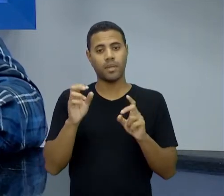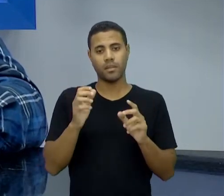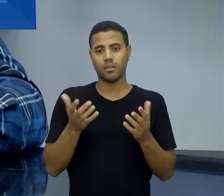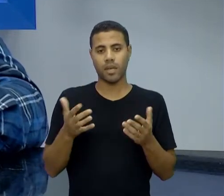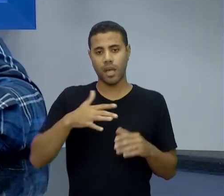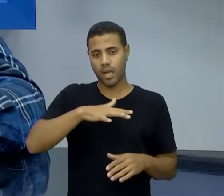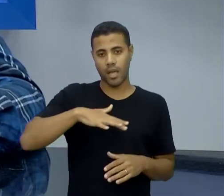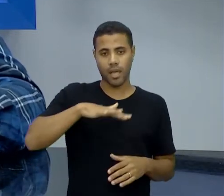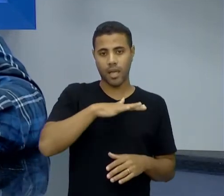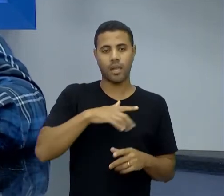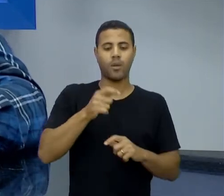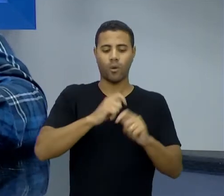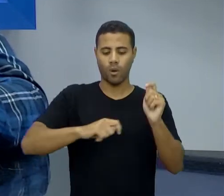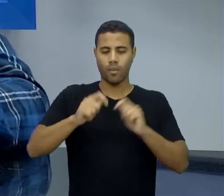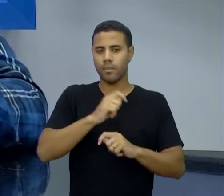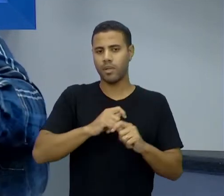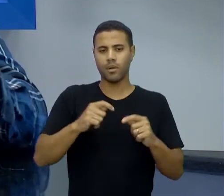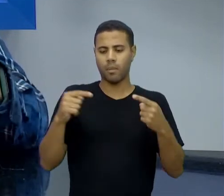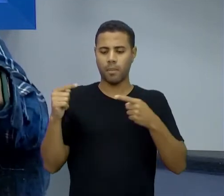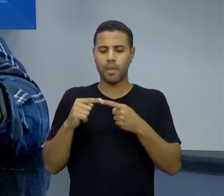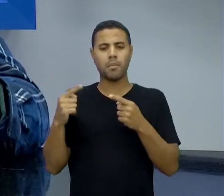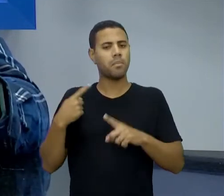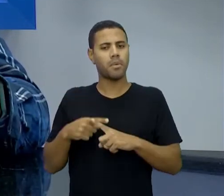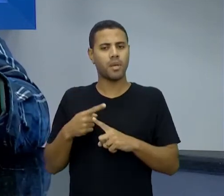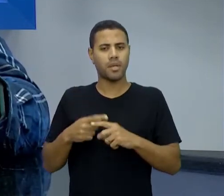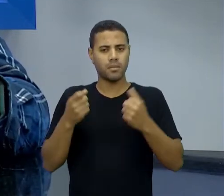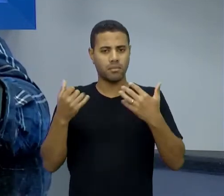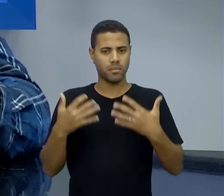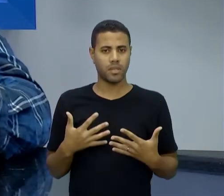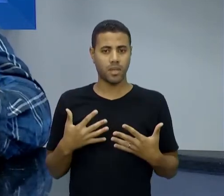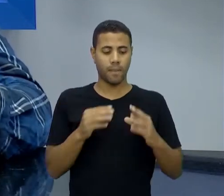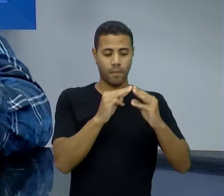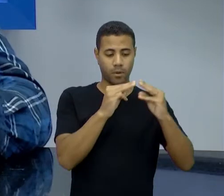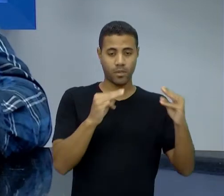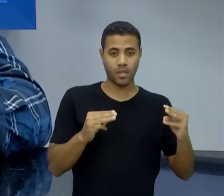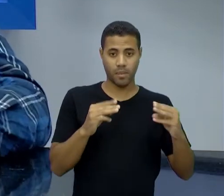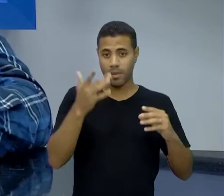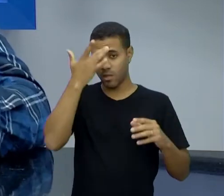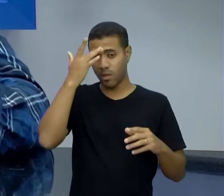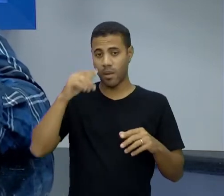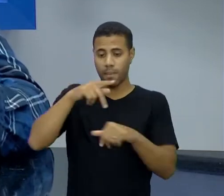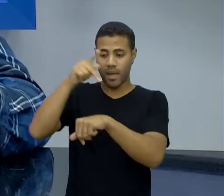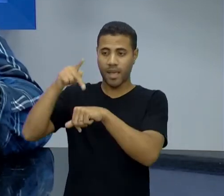área da economia. Por quê? Porque o museu ele atrai